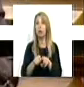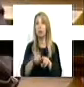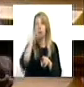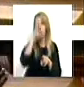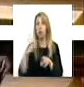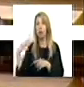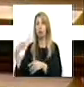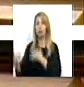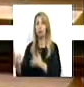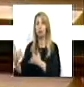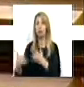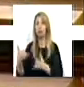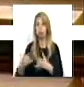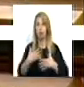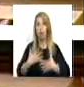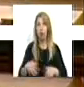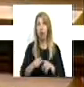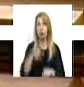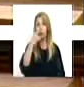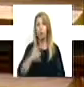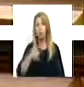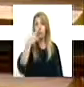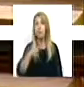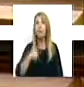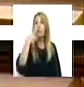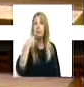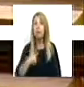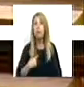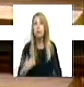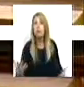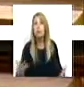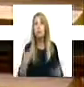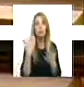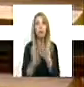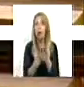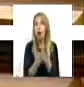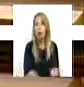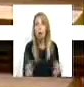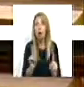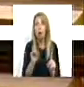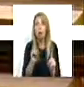sucessivos governos no sentido de nos levar à não resolução definitiva